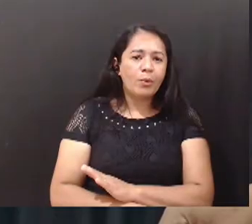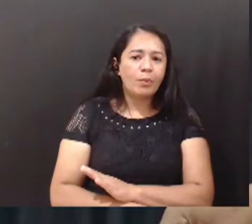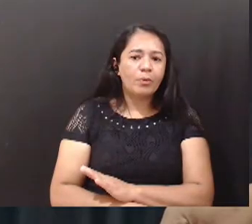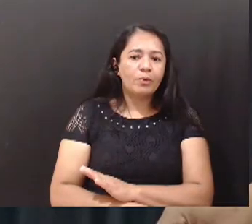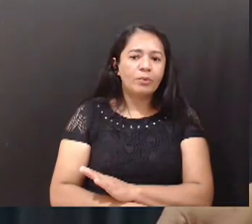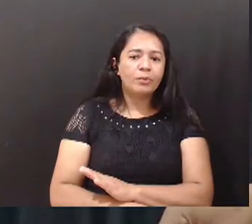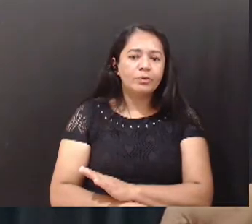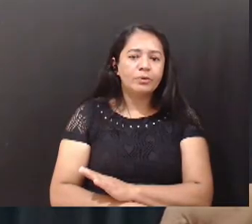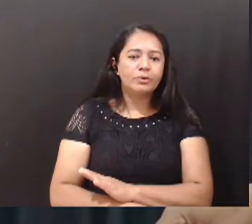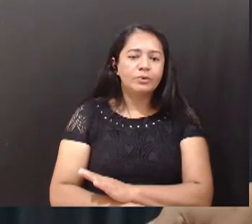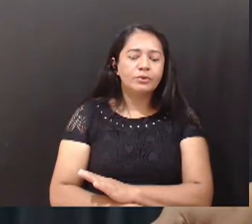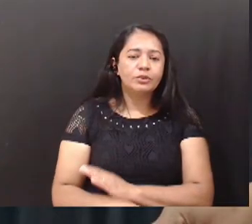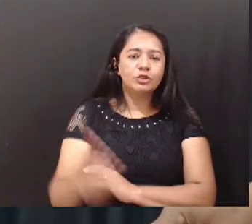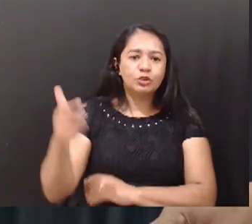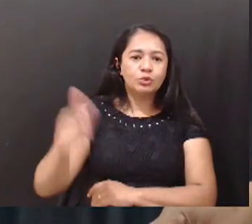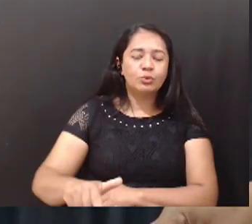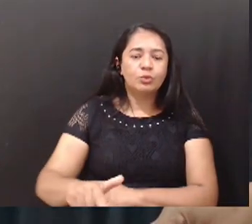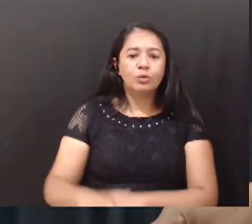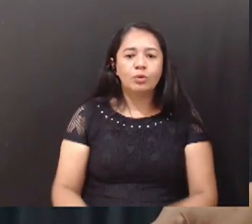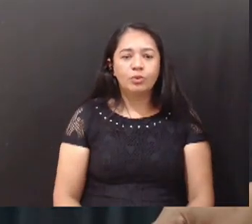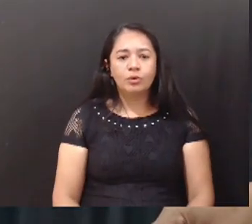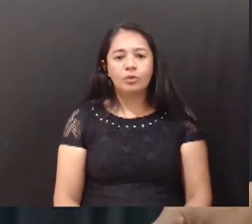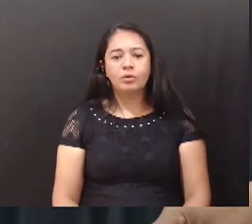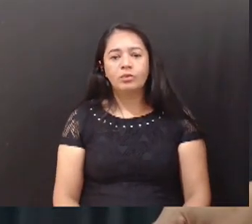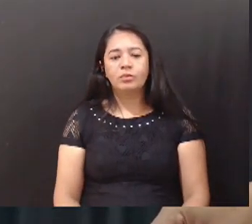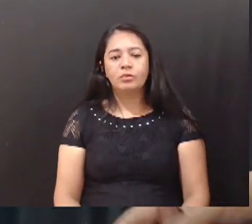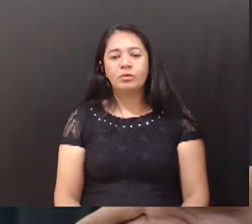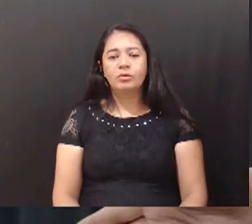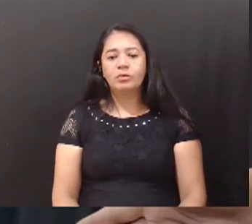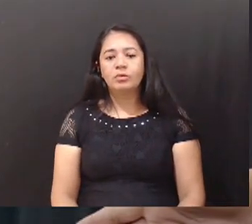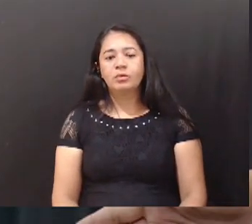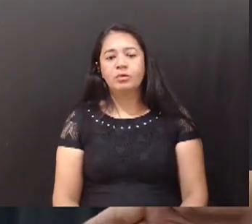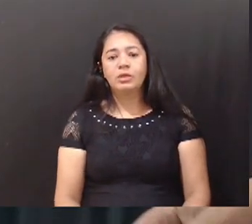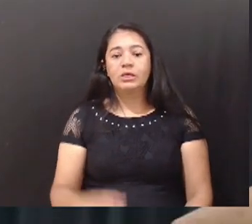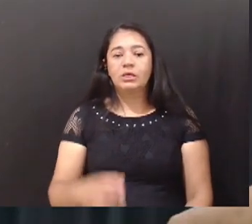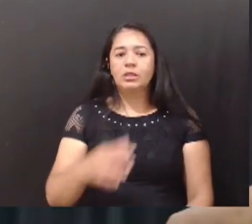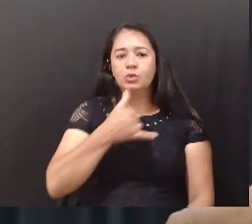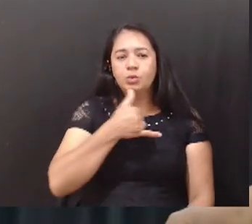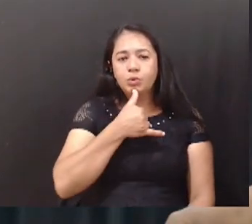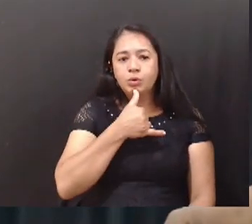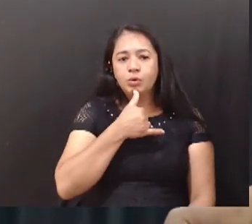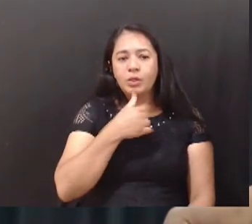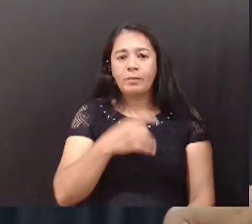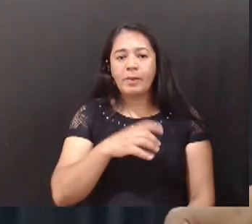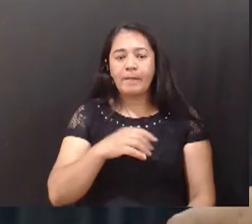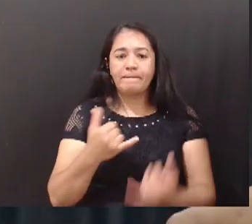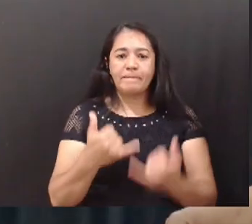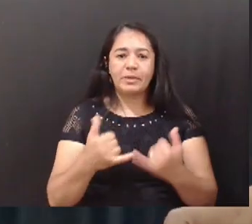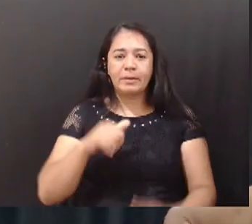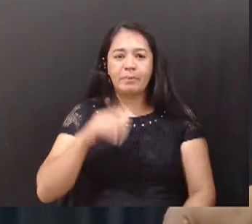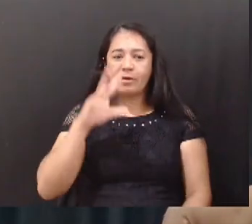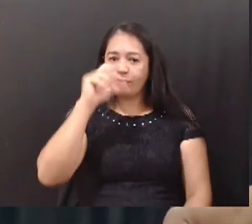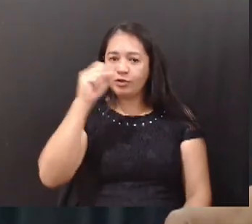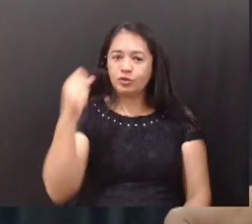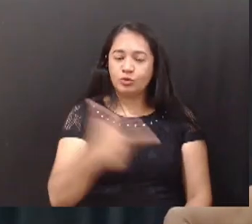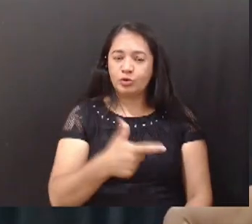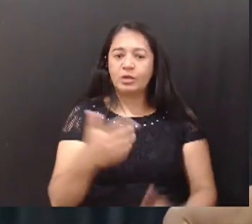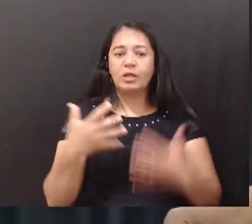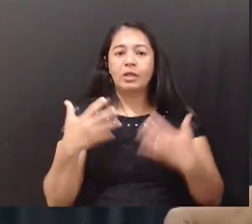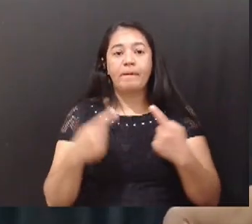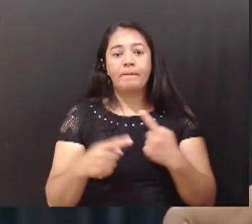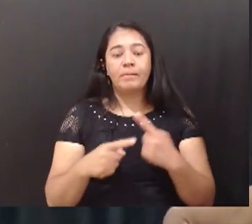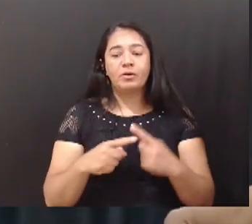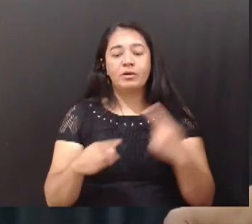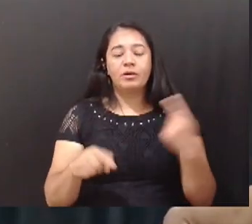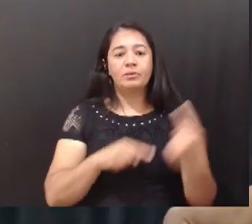de volta, por gentileza. Tristeza e medo parecem mais fortes do que alegria. Elas têm funções diferentes, sim. Cada emoção